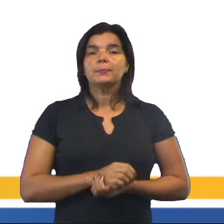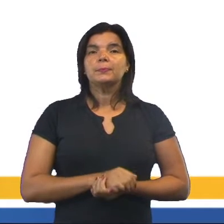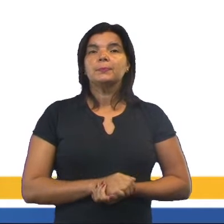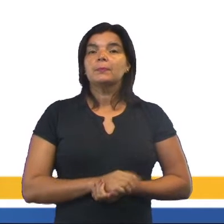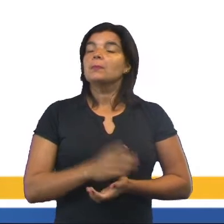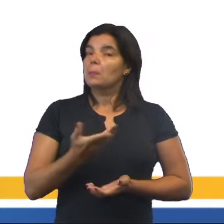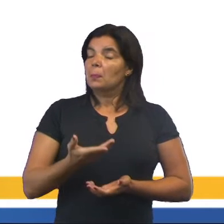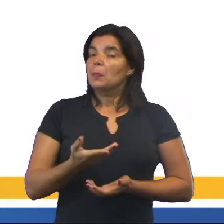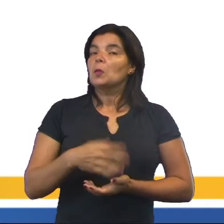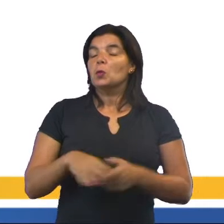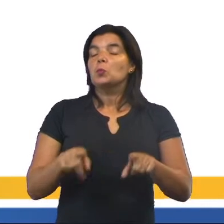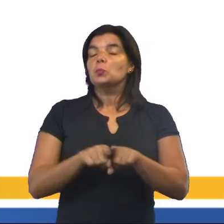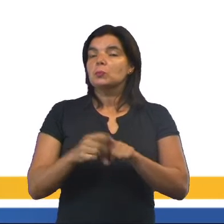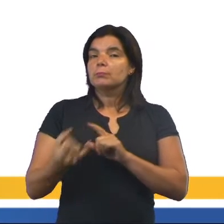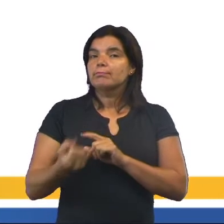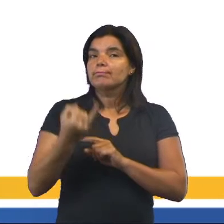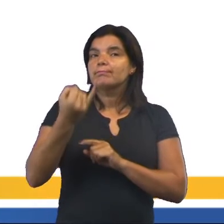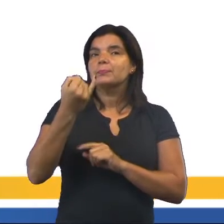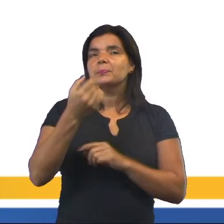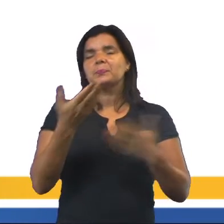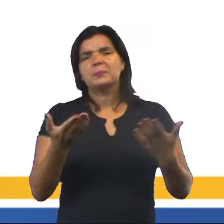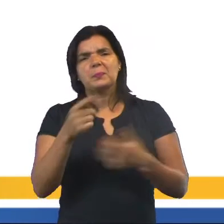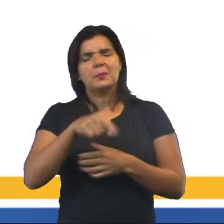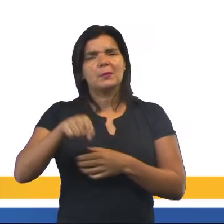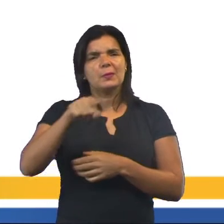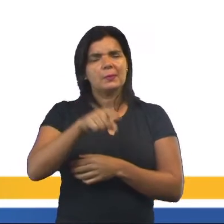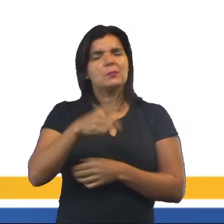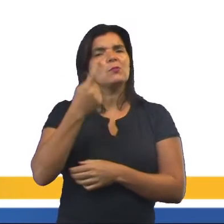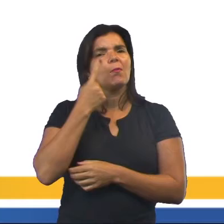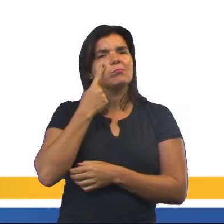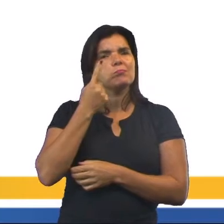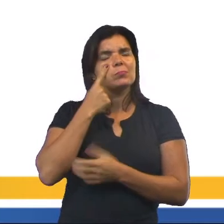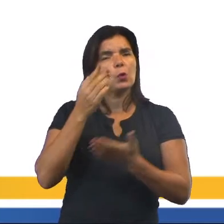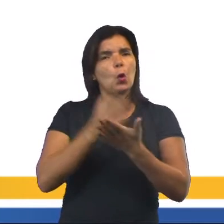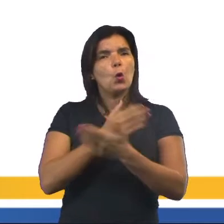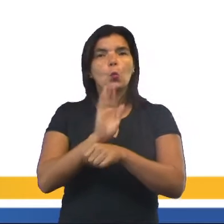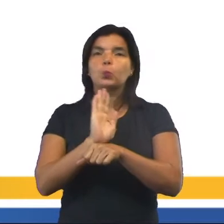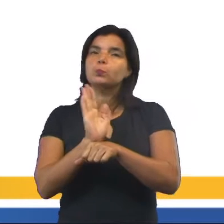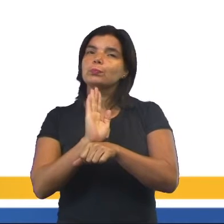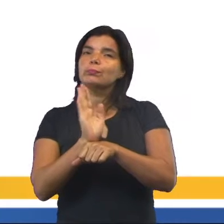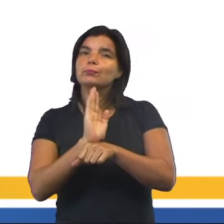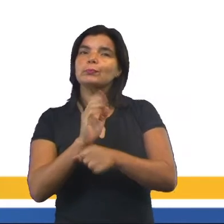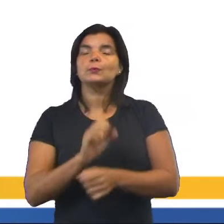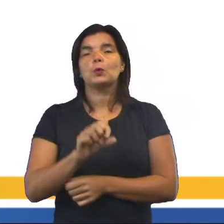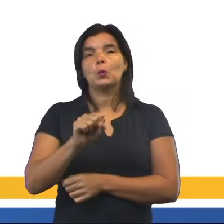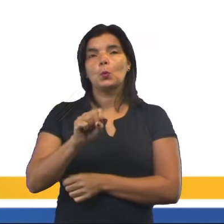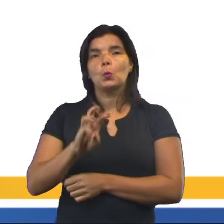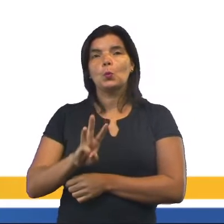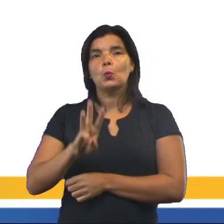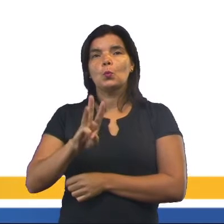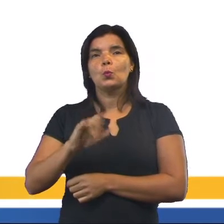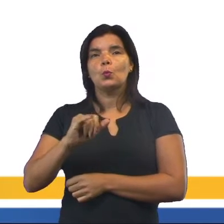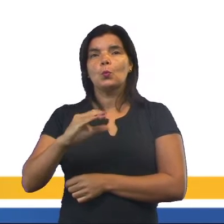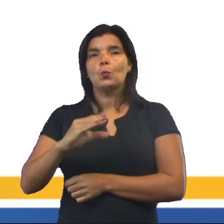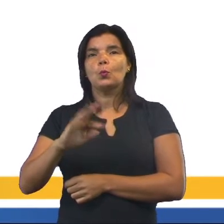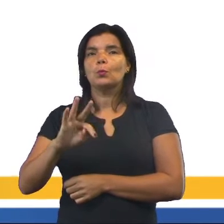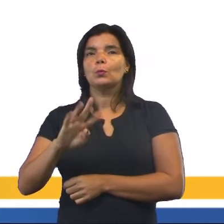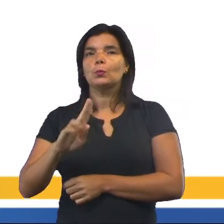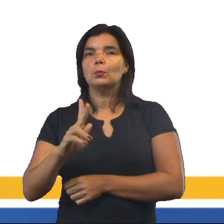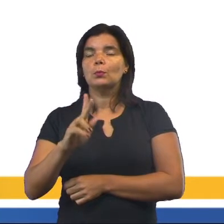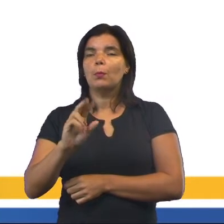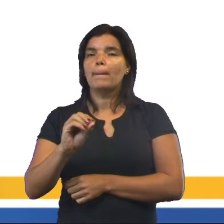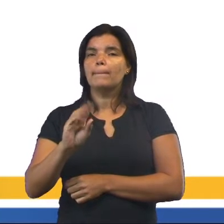Algo também bastante interessante, que talvez vocês já tenham visto em algum filme, é o switchboard